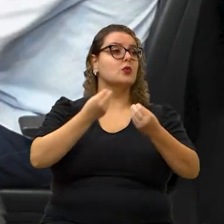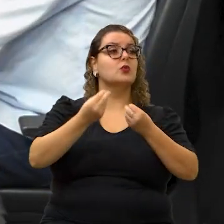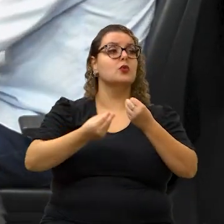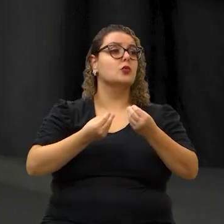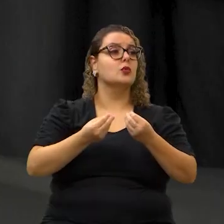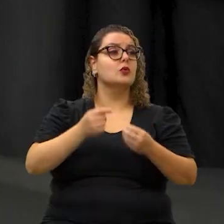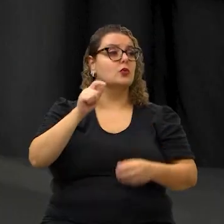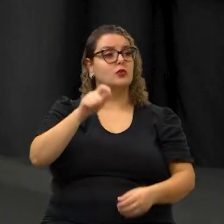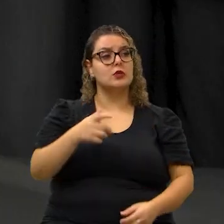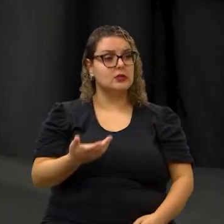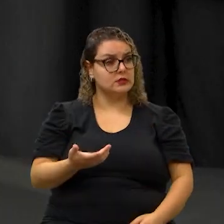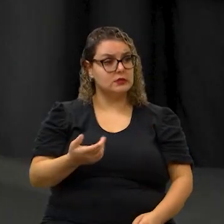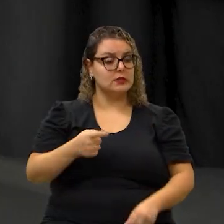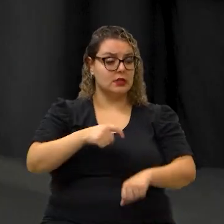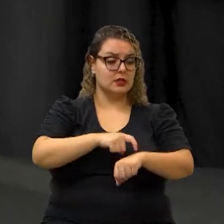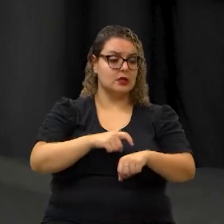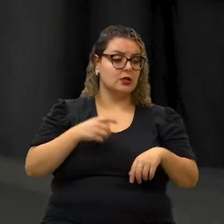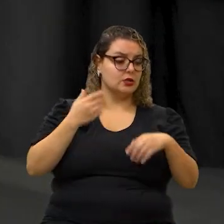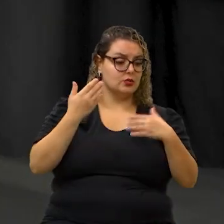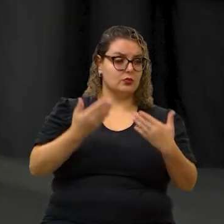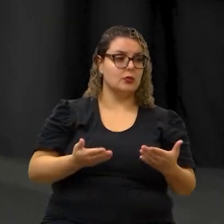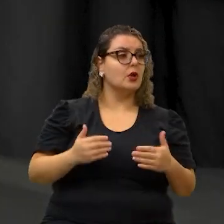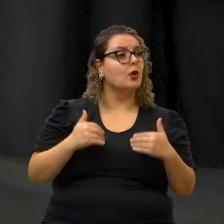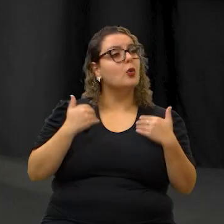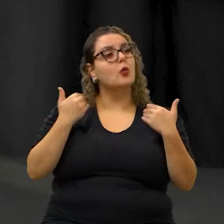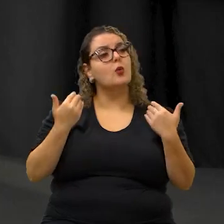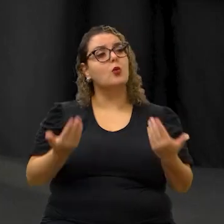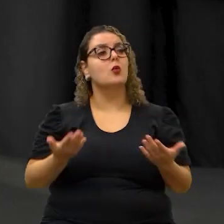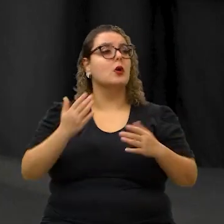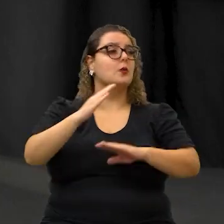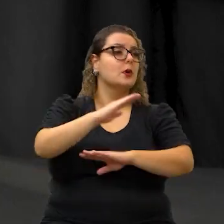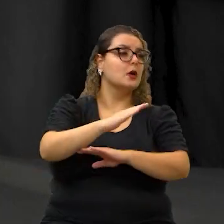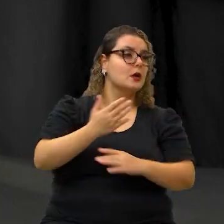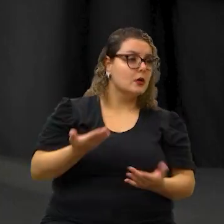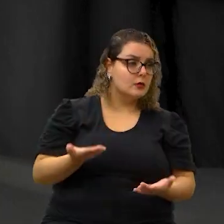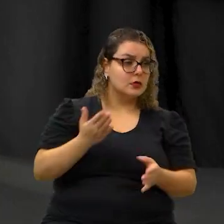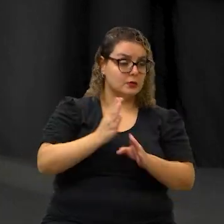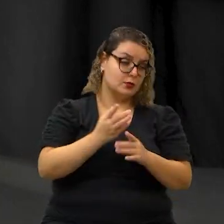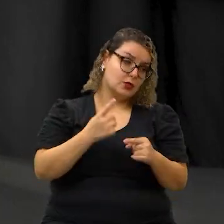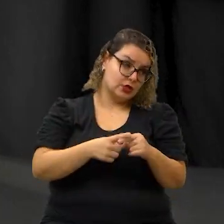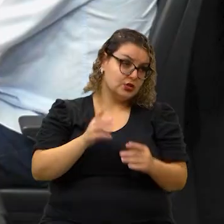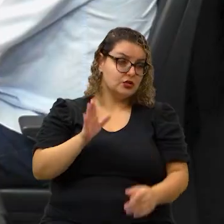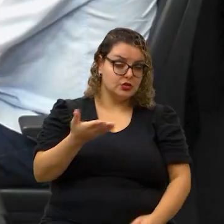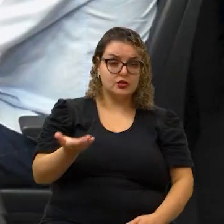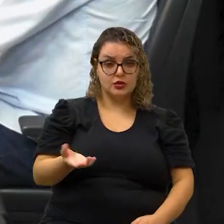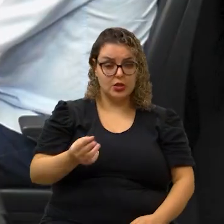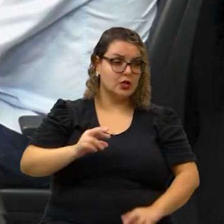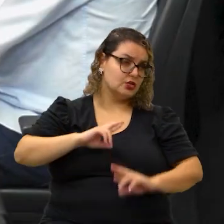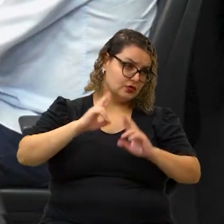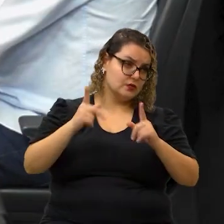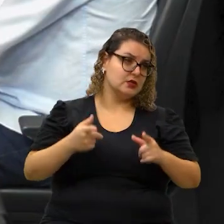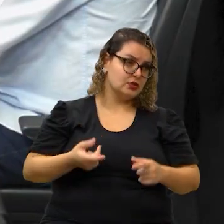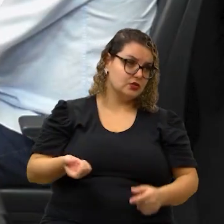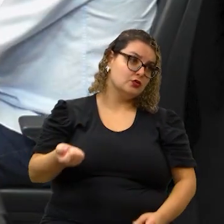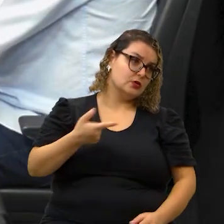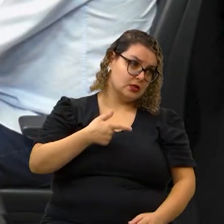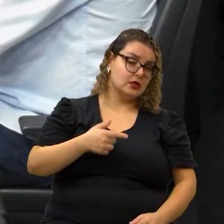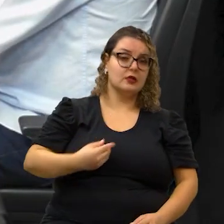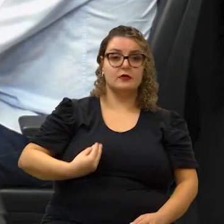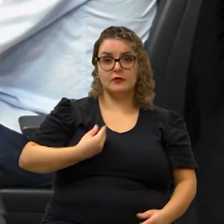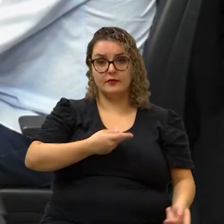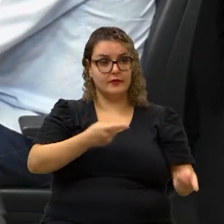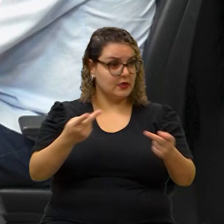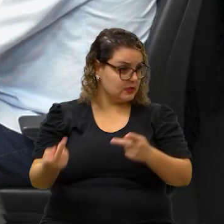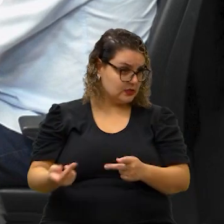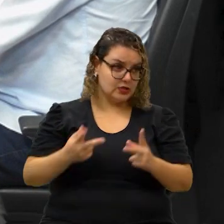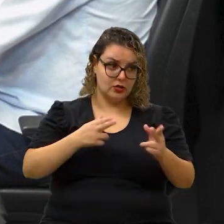e como foi para você naquele período? Qual foi a Câmara que você encontrou? Até porque já era aqui muito diferente daquela Câmara